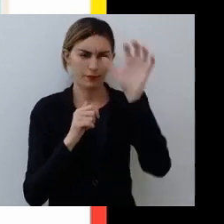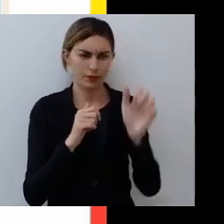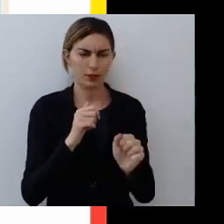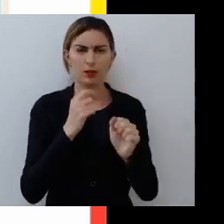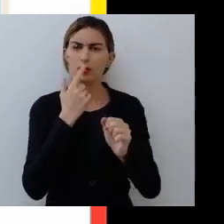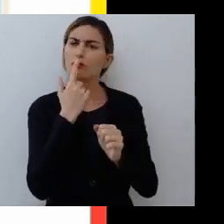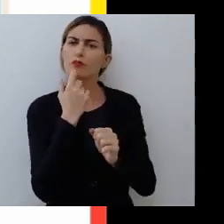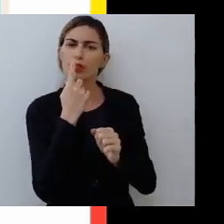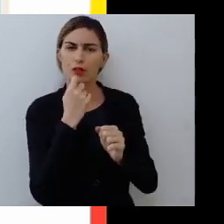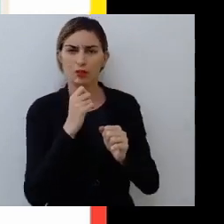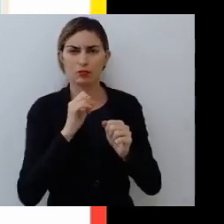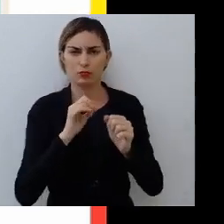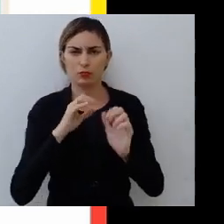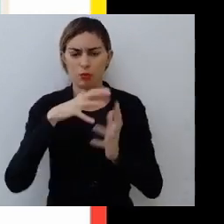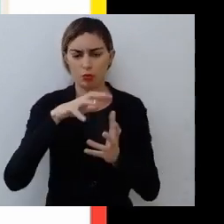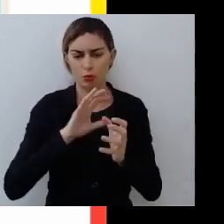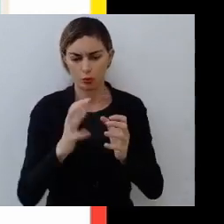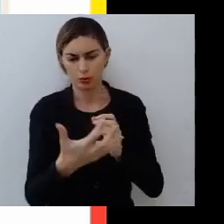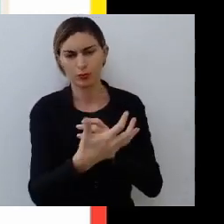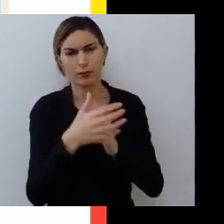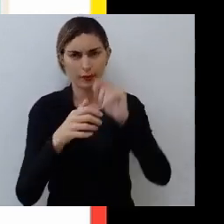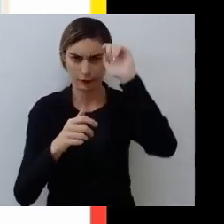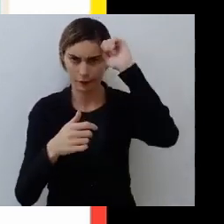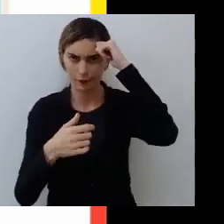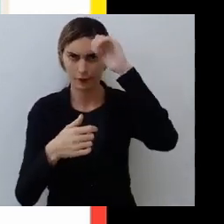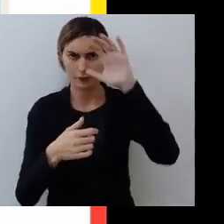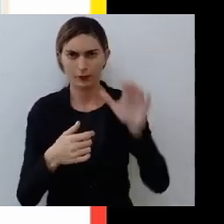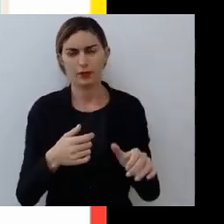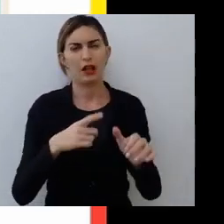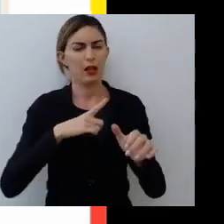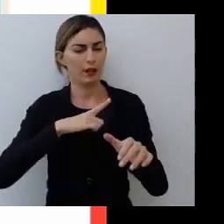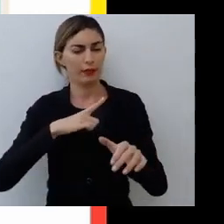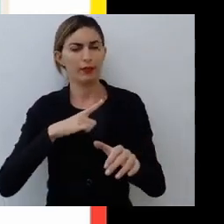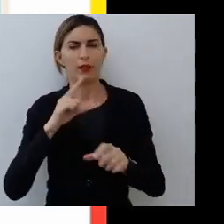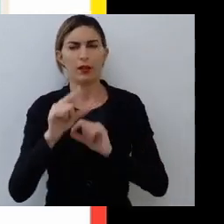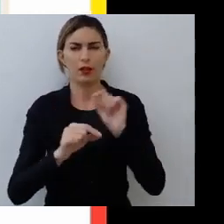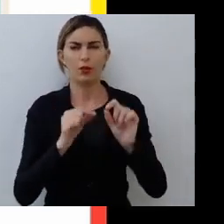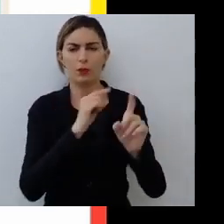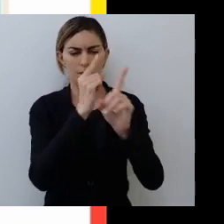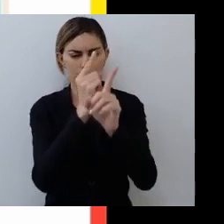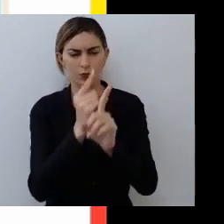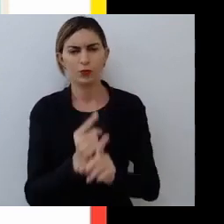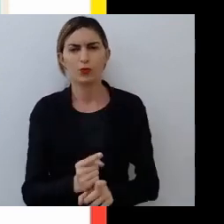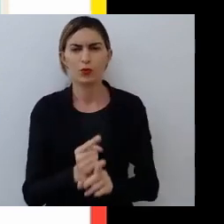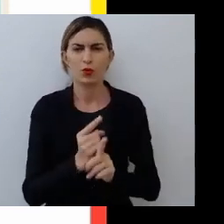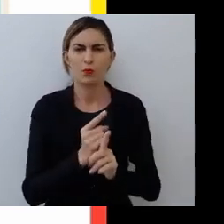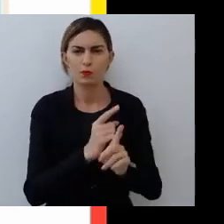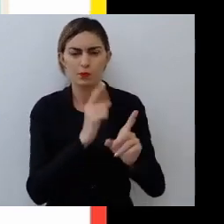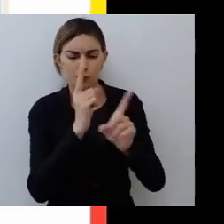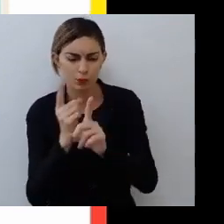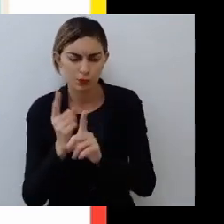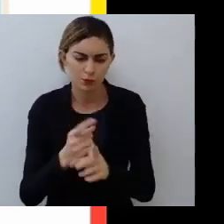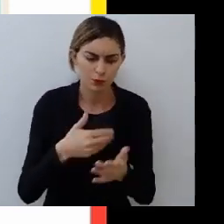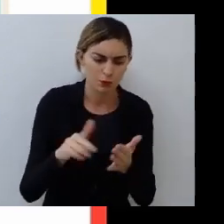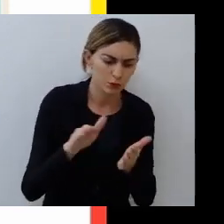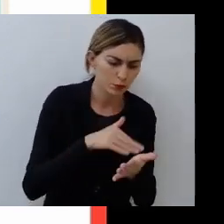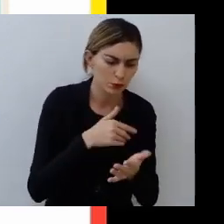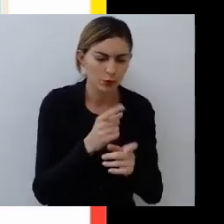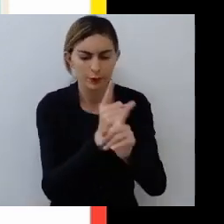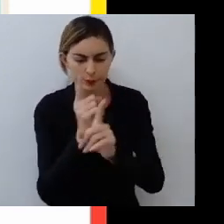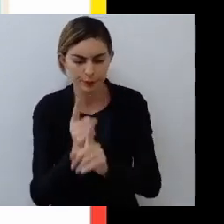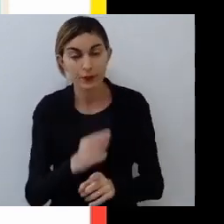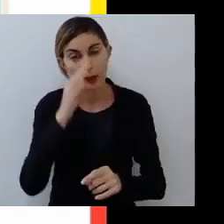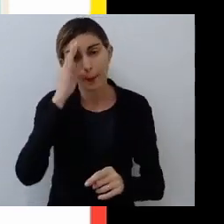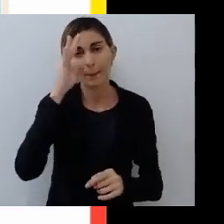centro, a África, o continente africano, nós temos uma grande incidência de achados arqueológicos referentes